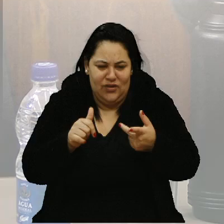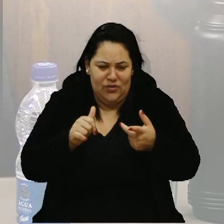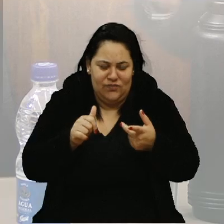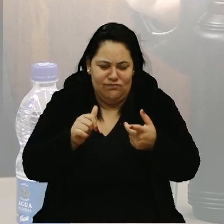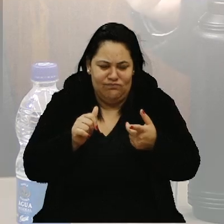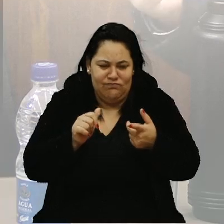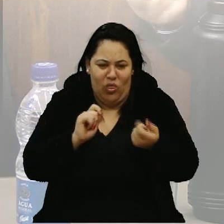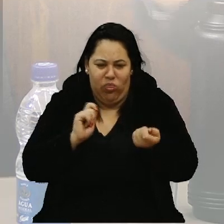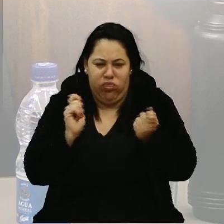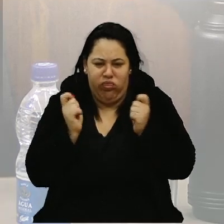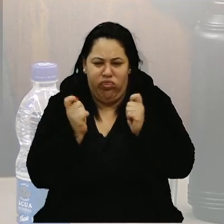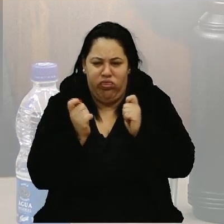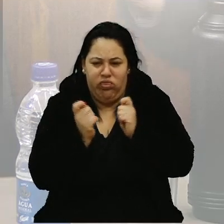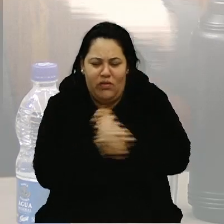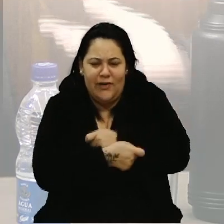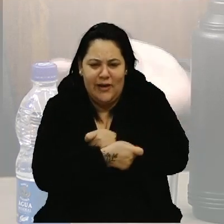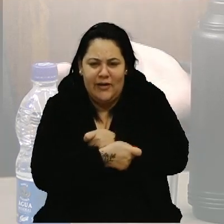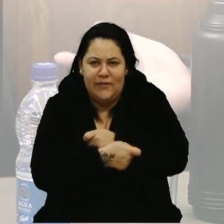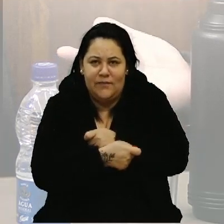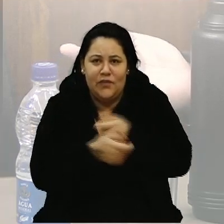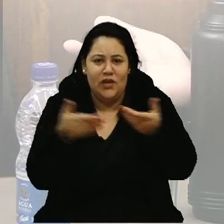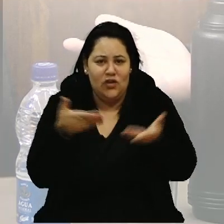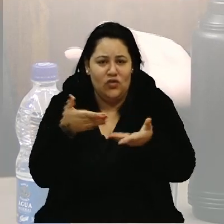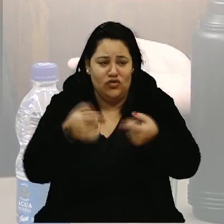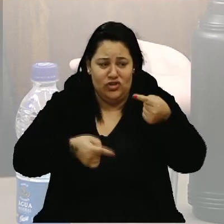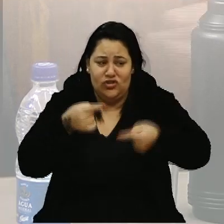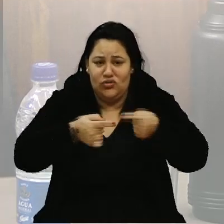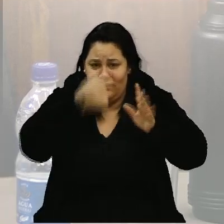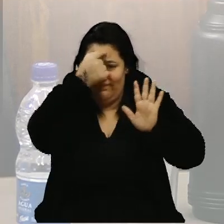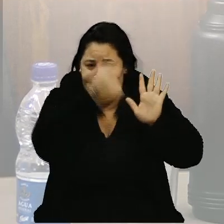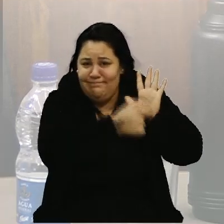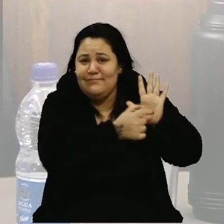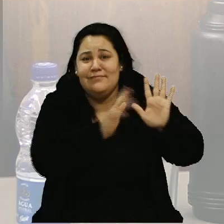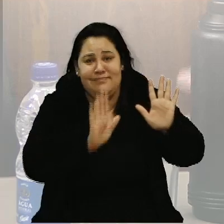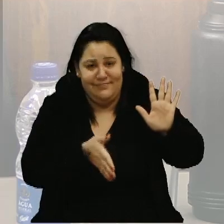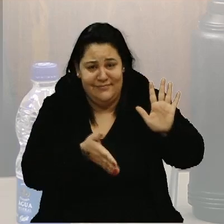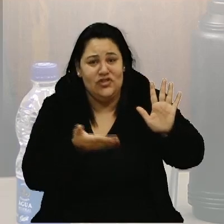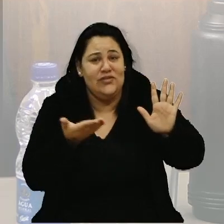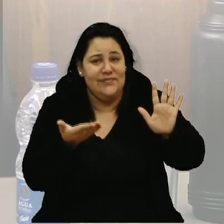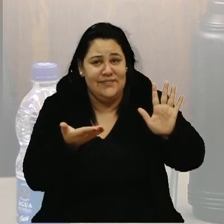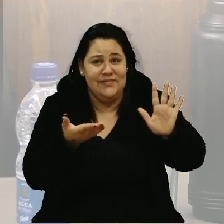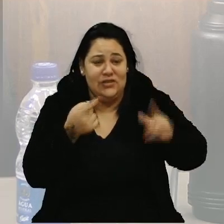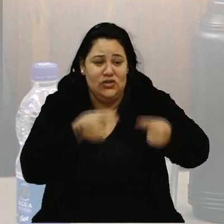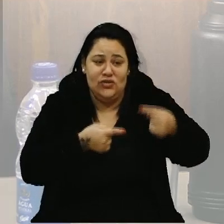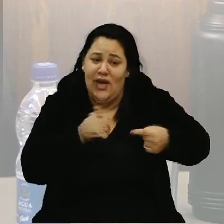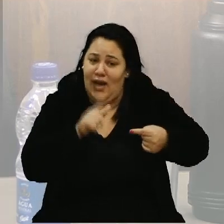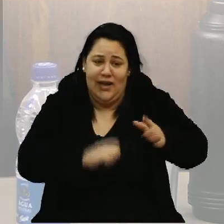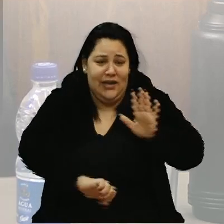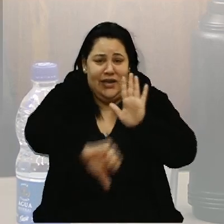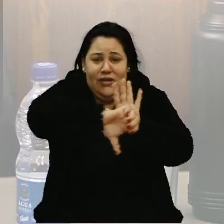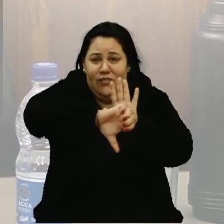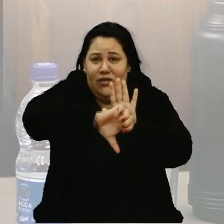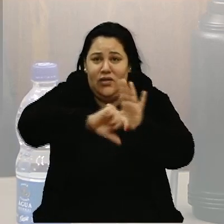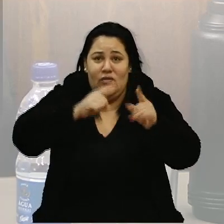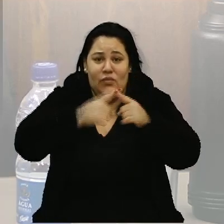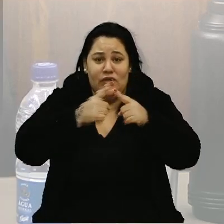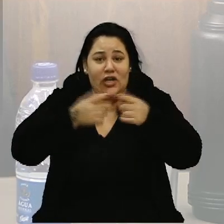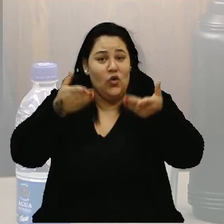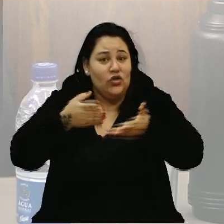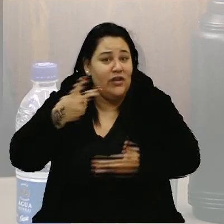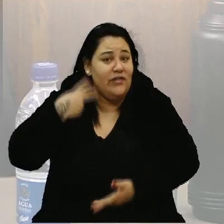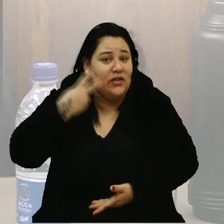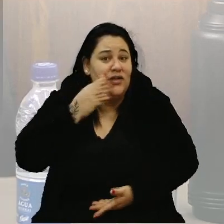e hoje se discute muito a inteligência artificial, e isso não se discute, é crime, porque hoje é a vereadora Tati.